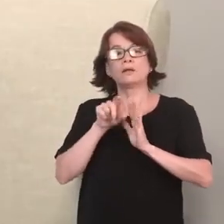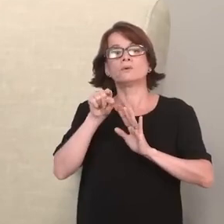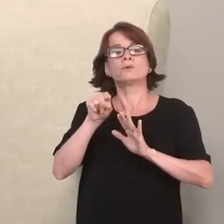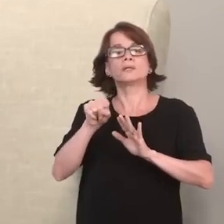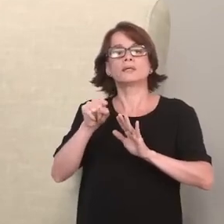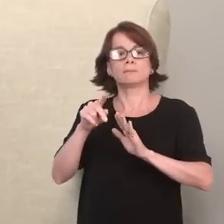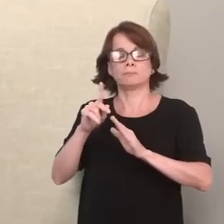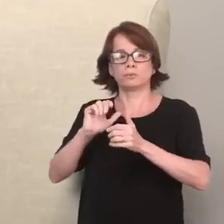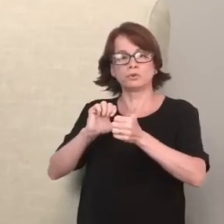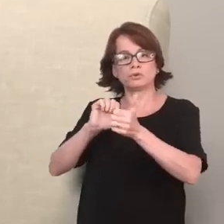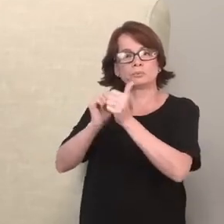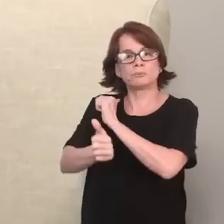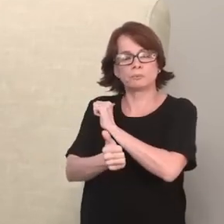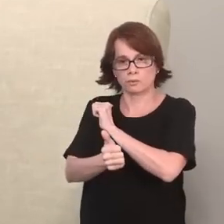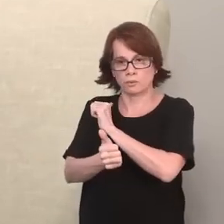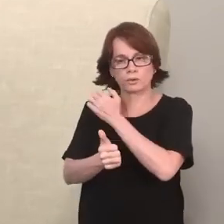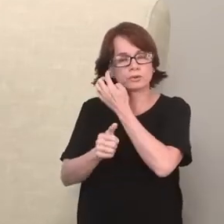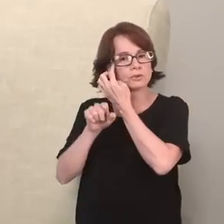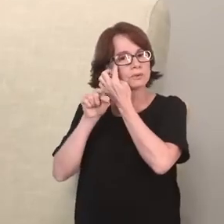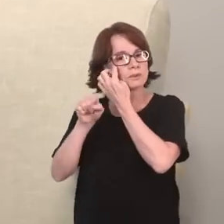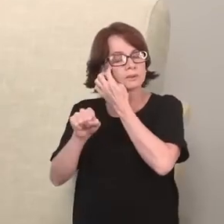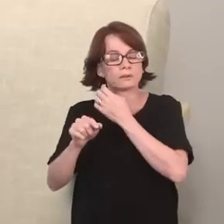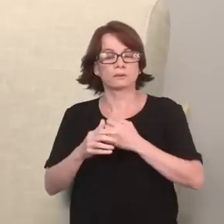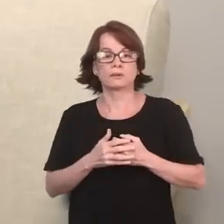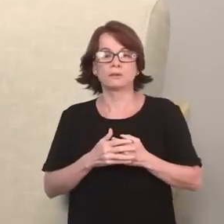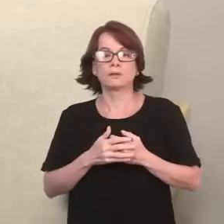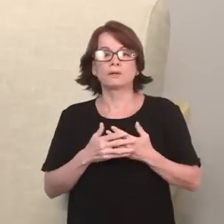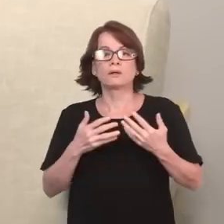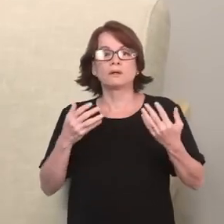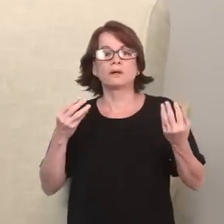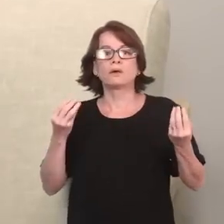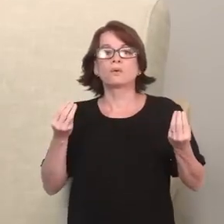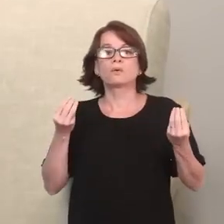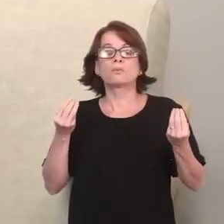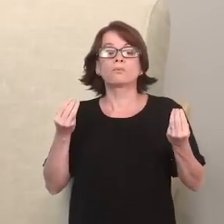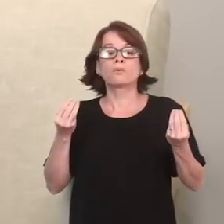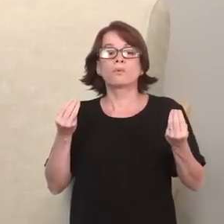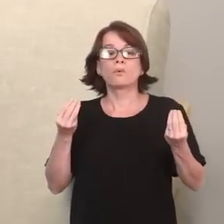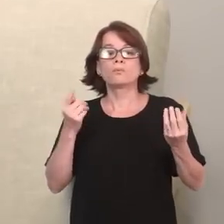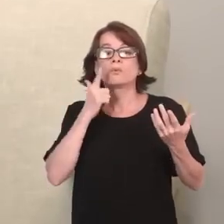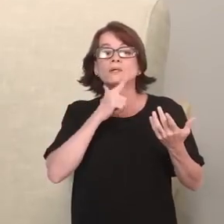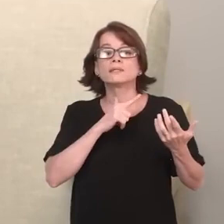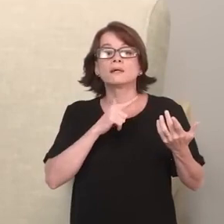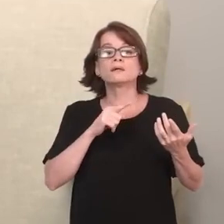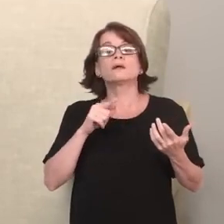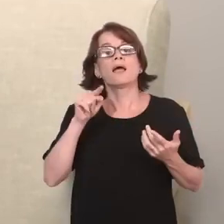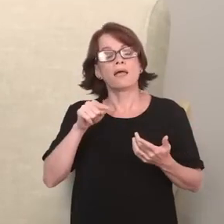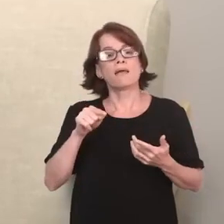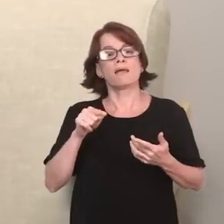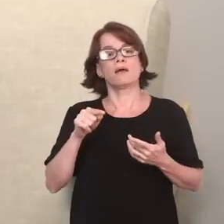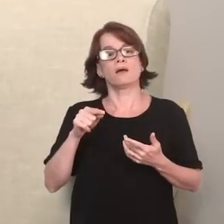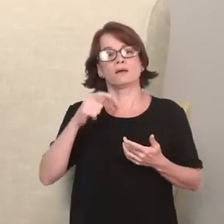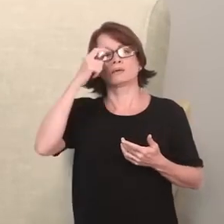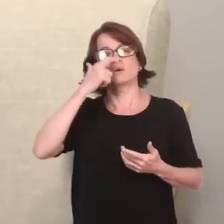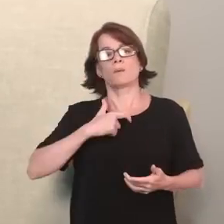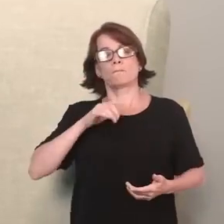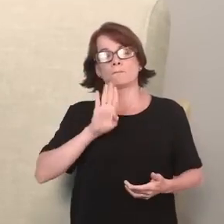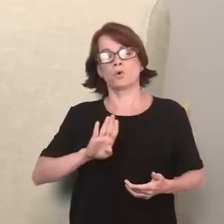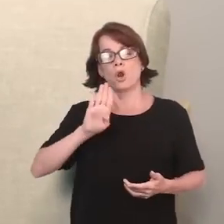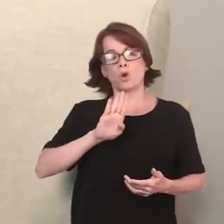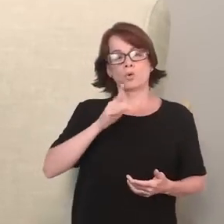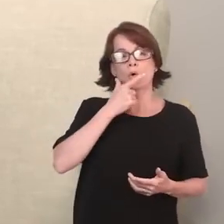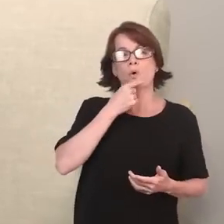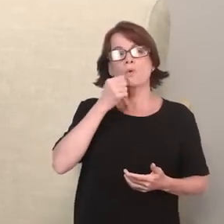o esporte o único critério para você participar de um time feminino é o seu sexo